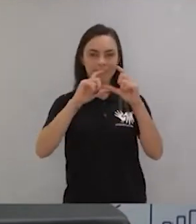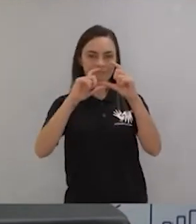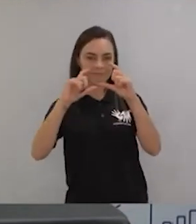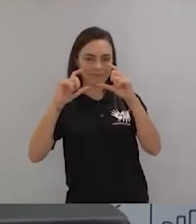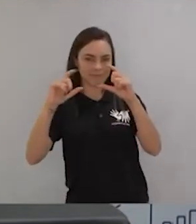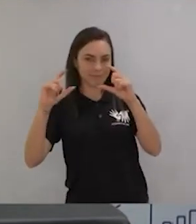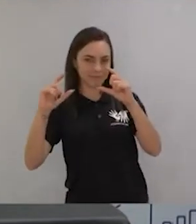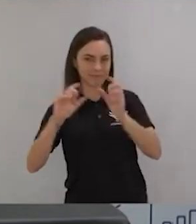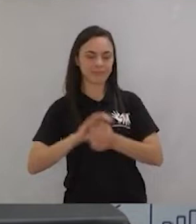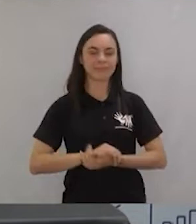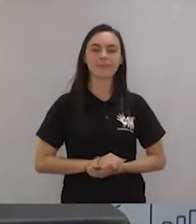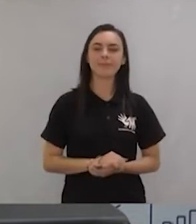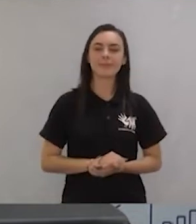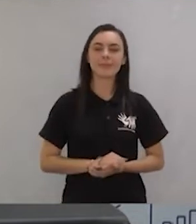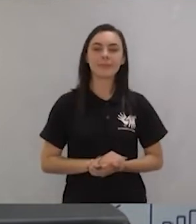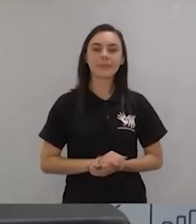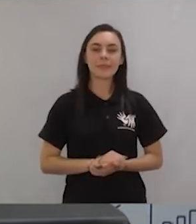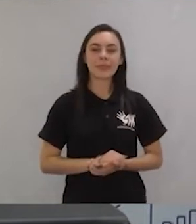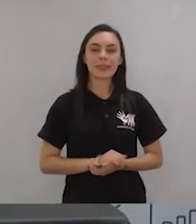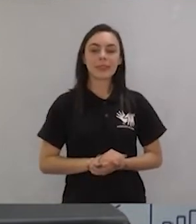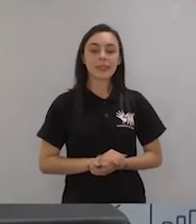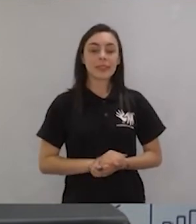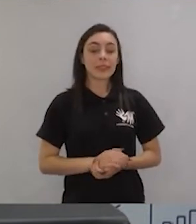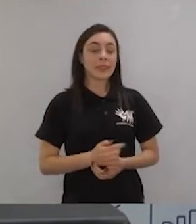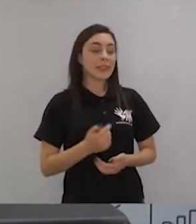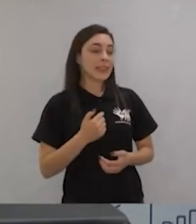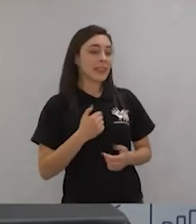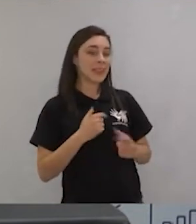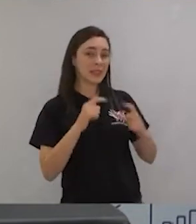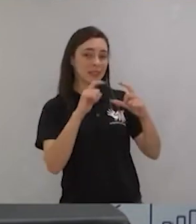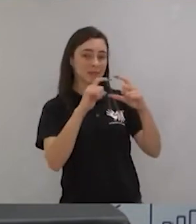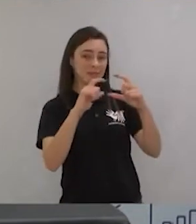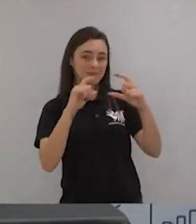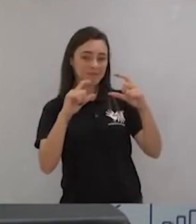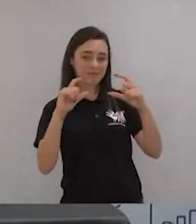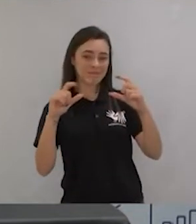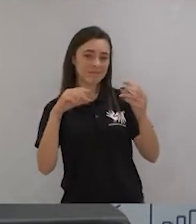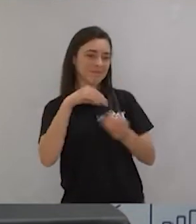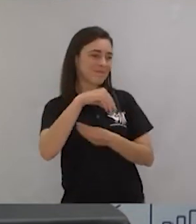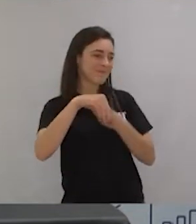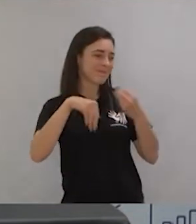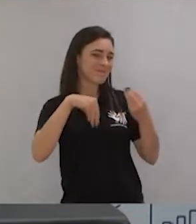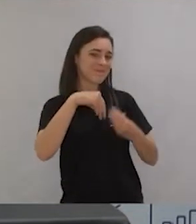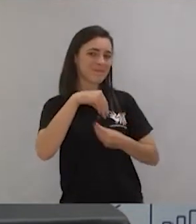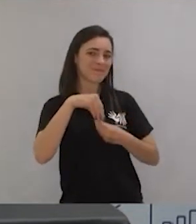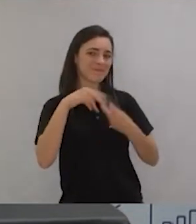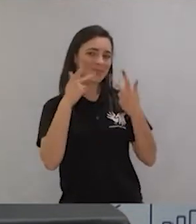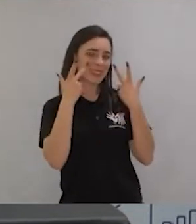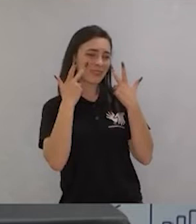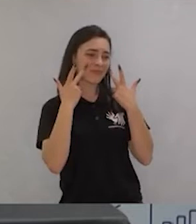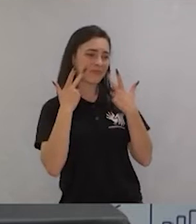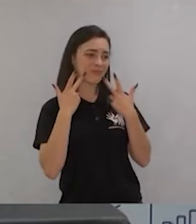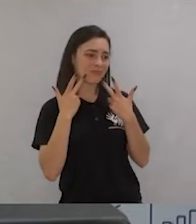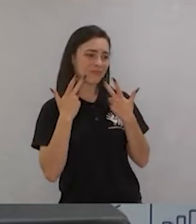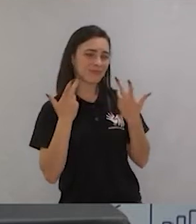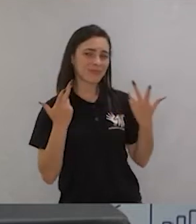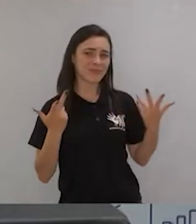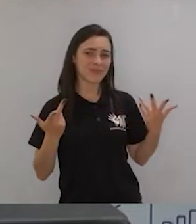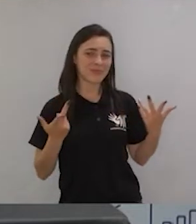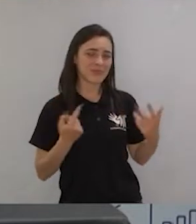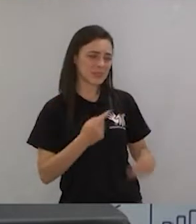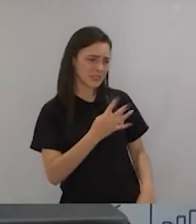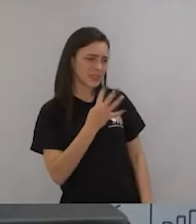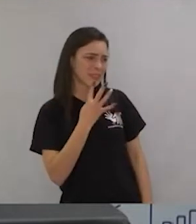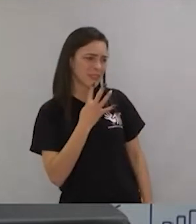Uhum. Uma tirinha, na verdade. E eu misturei todos os quadrinhos. E agora